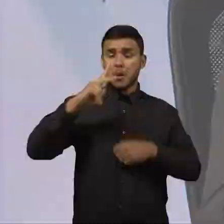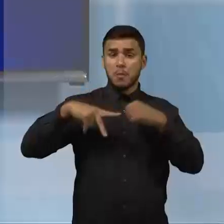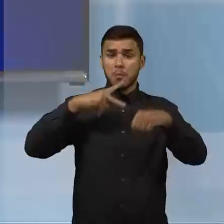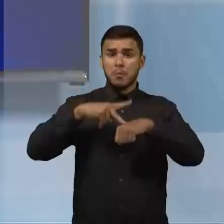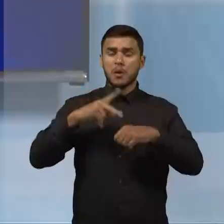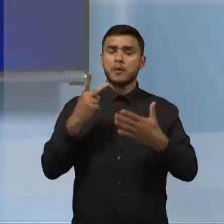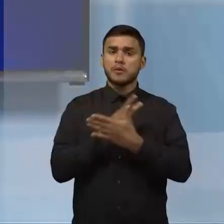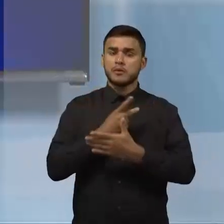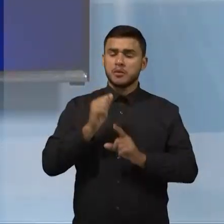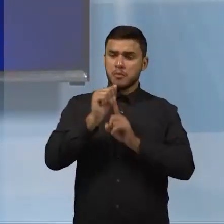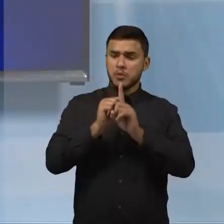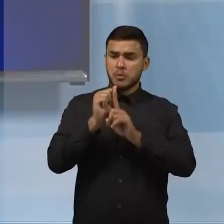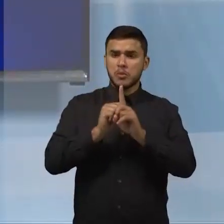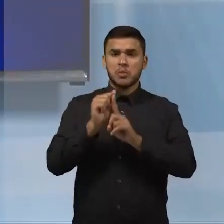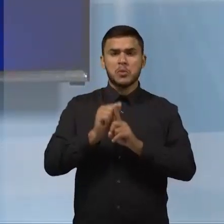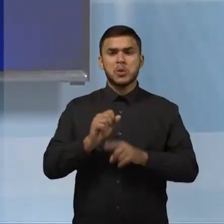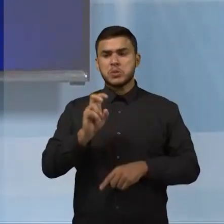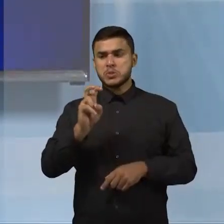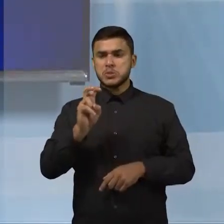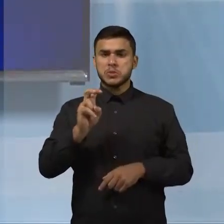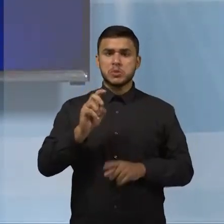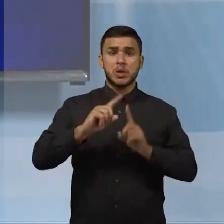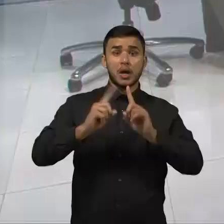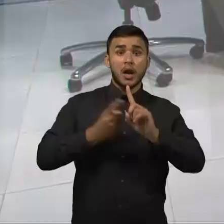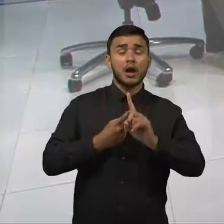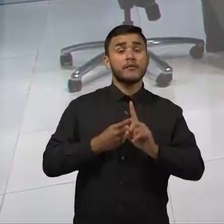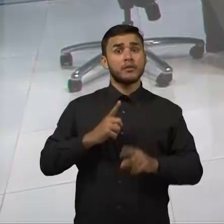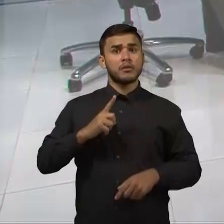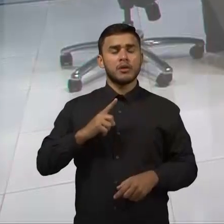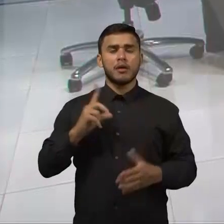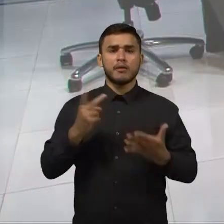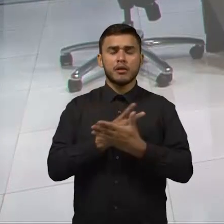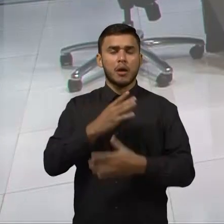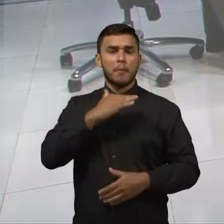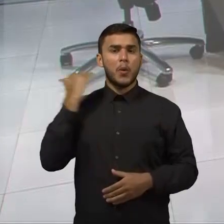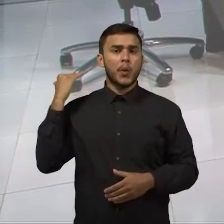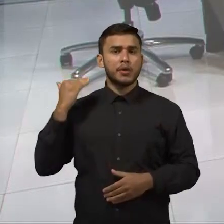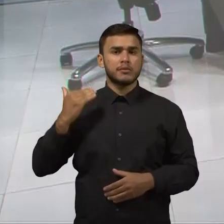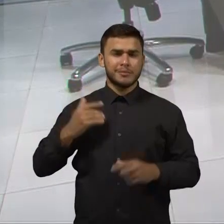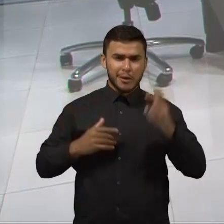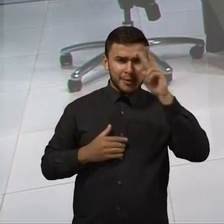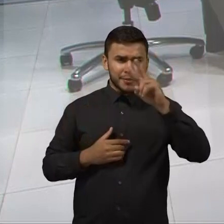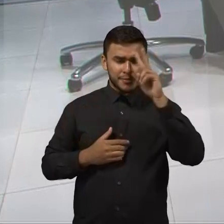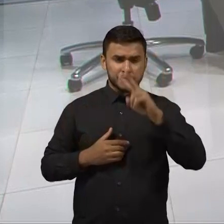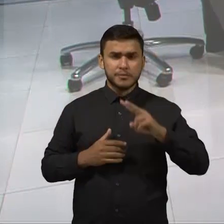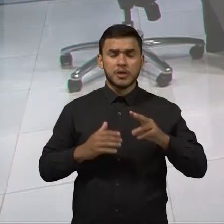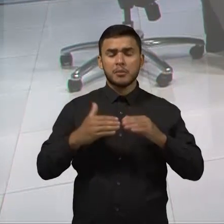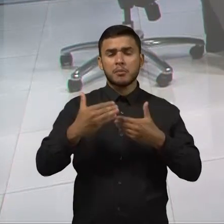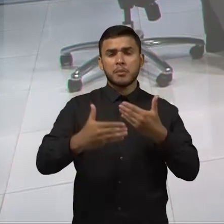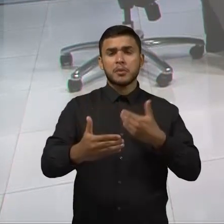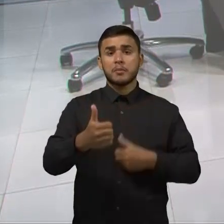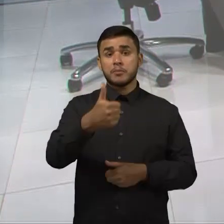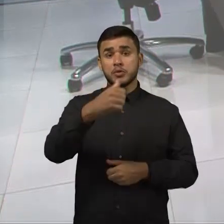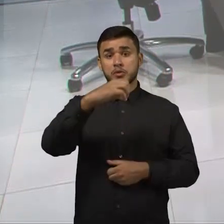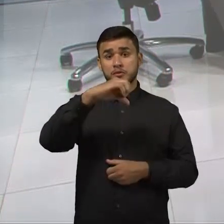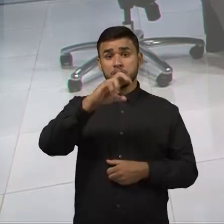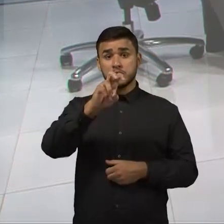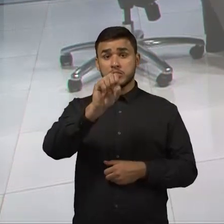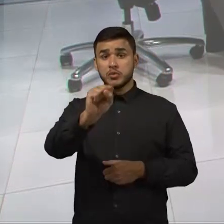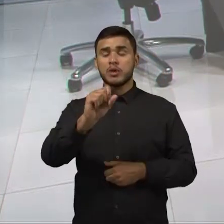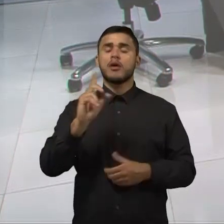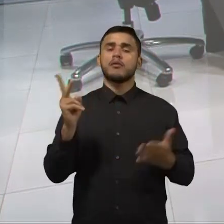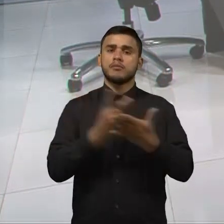4, 5 meses. Em 1998 foi que o Supremo, através do voto do ministro Celso de Mello,